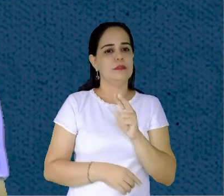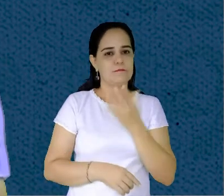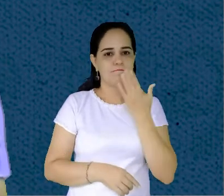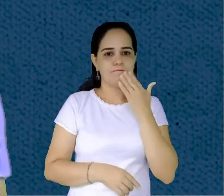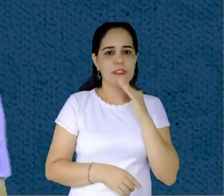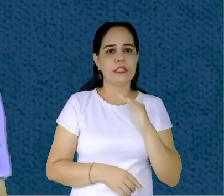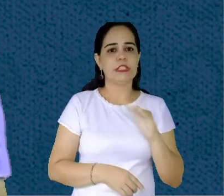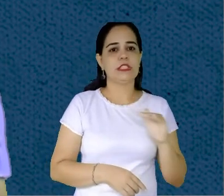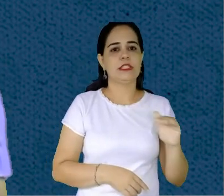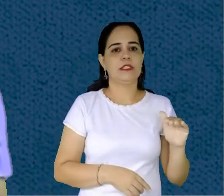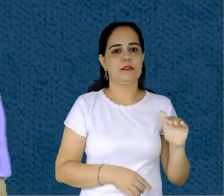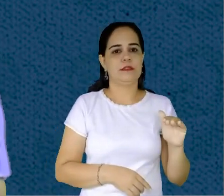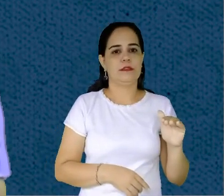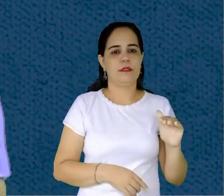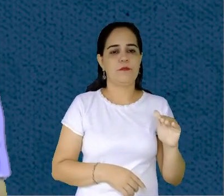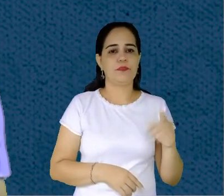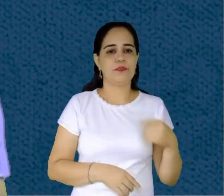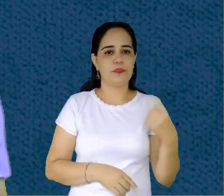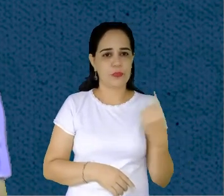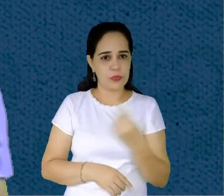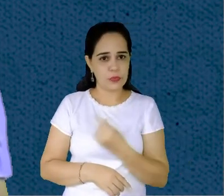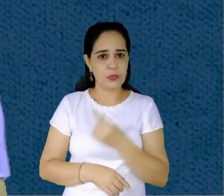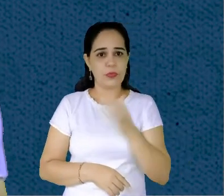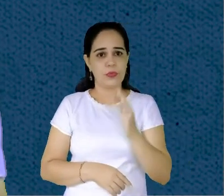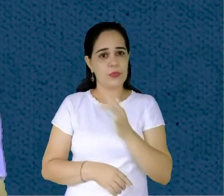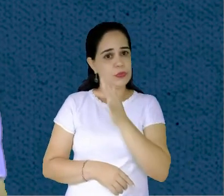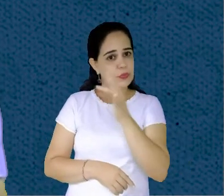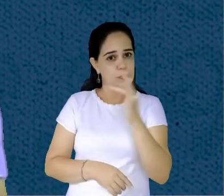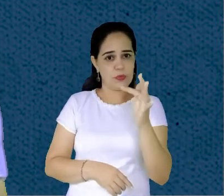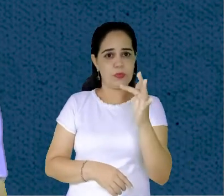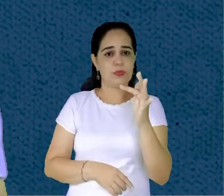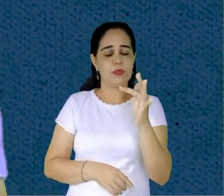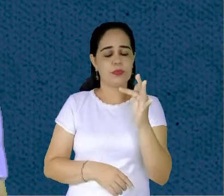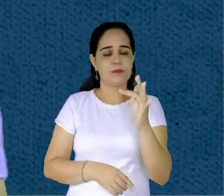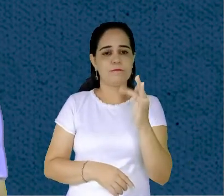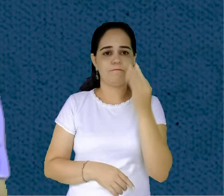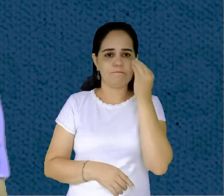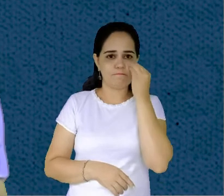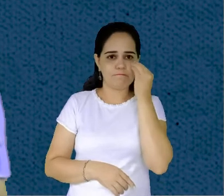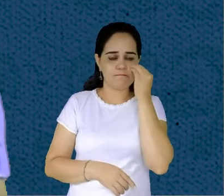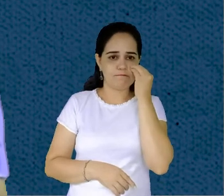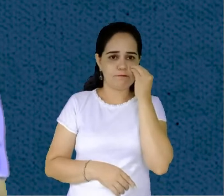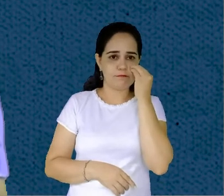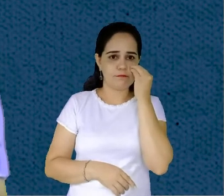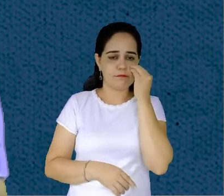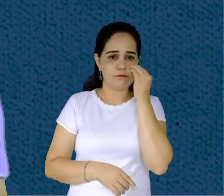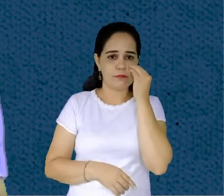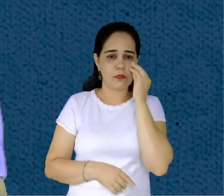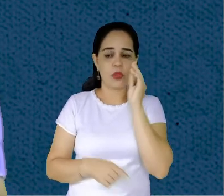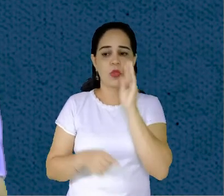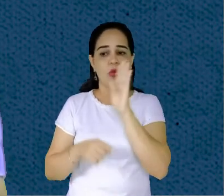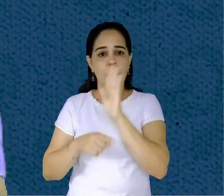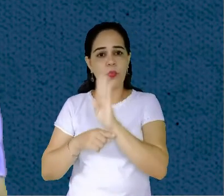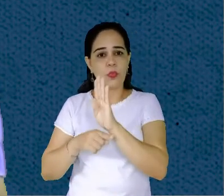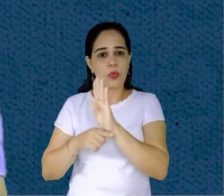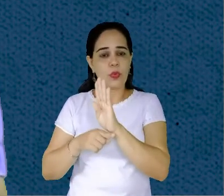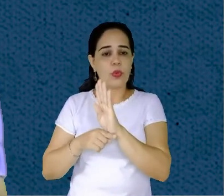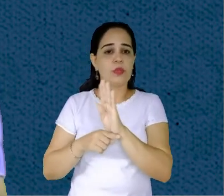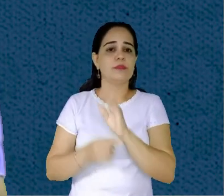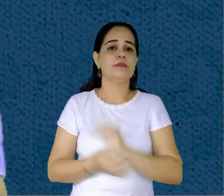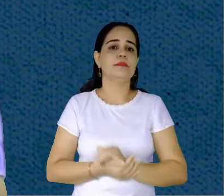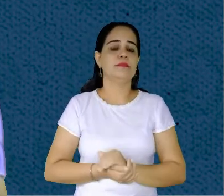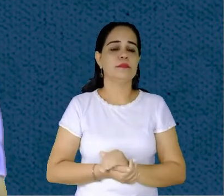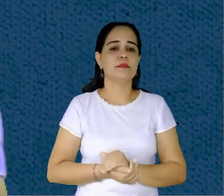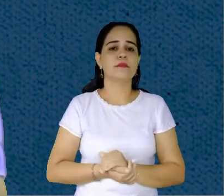futuro. Mais atentos, cuidar delas. E é o apelo que eu faço também aos pais, para cuidar